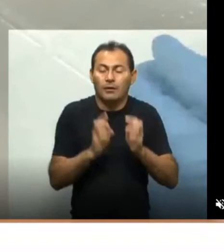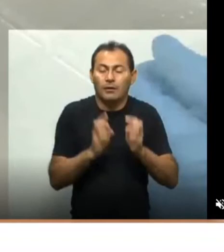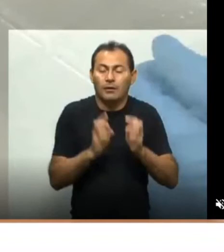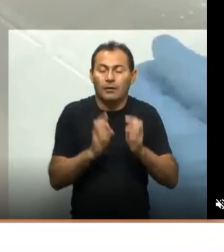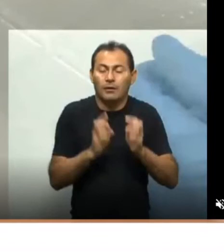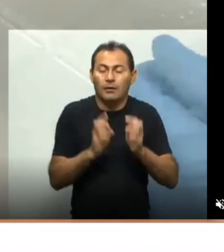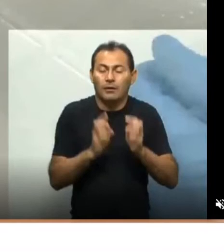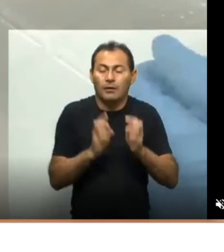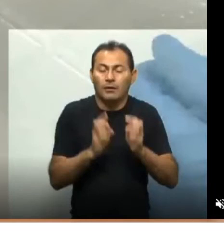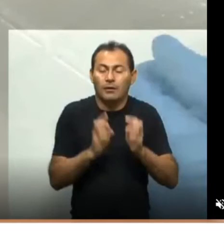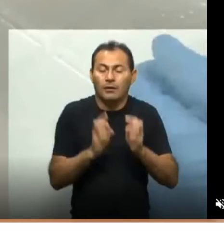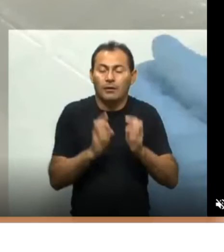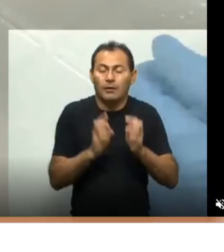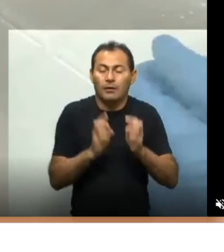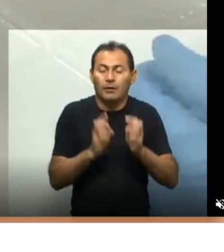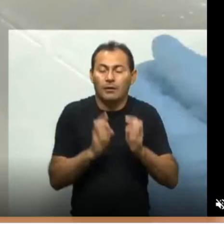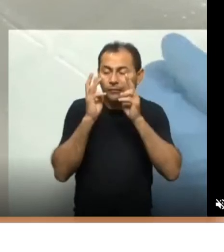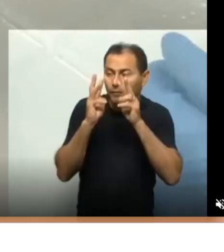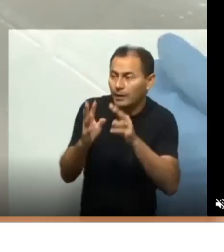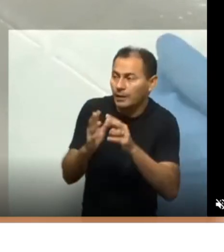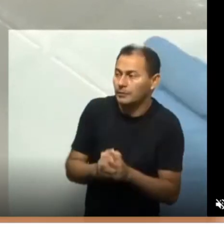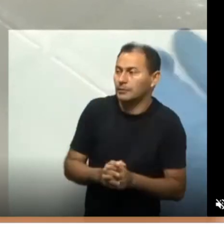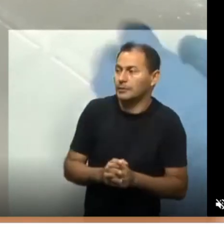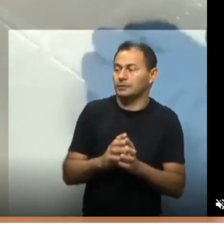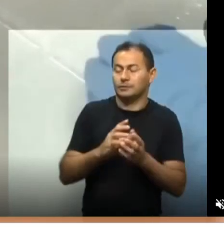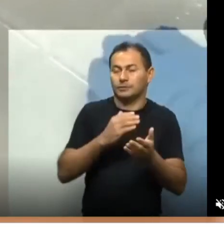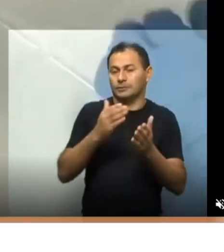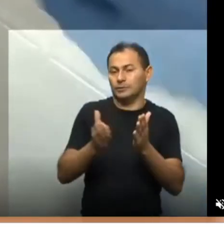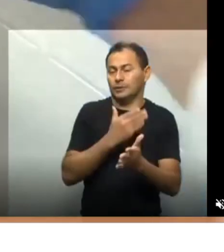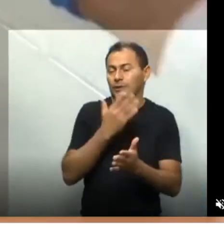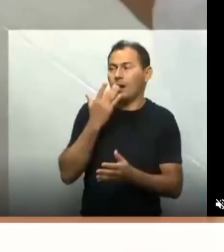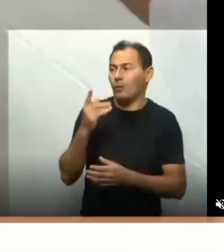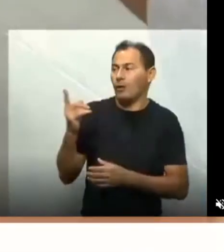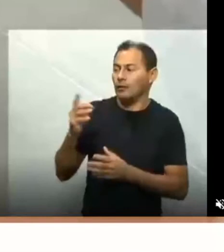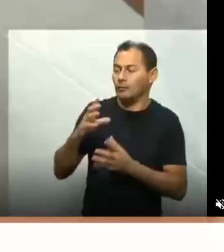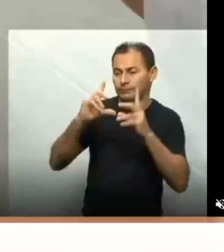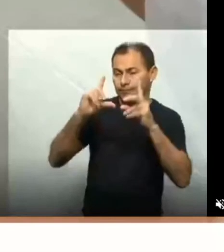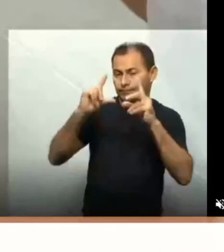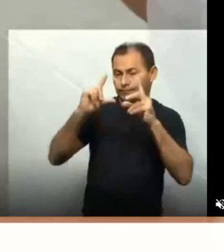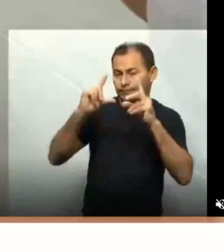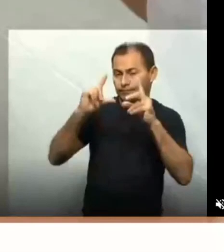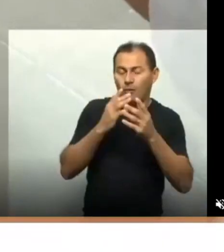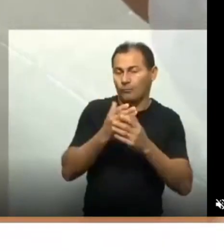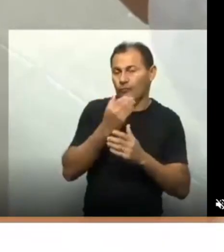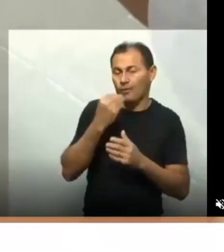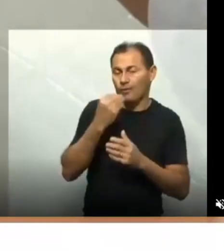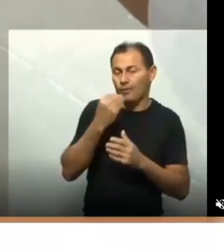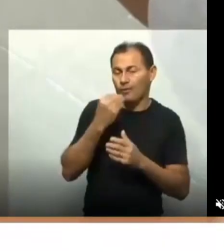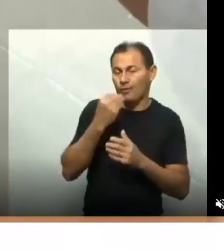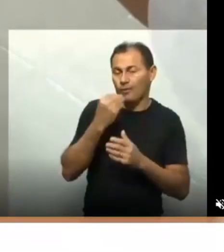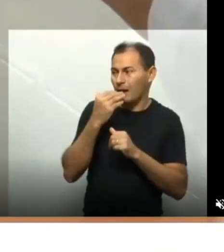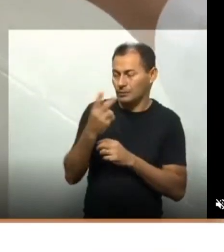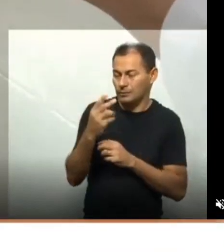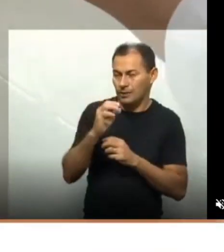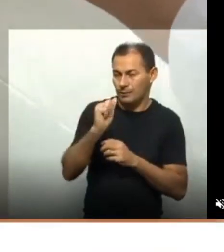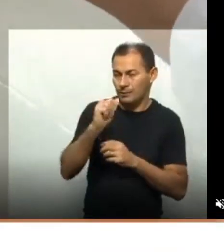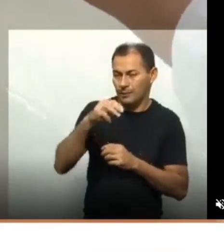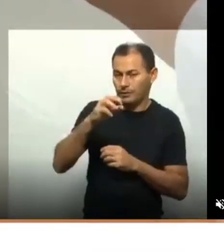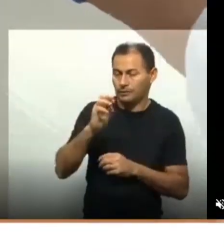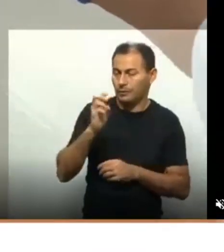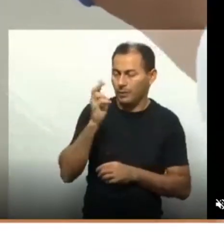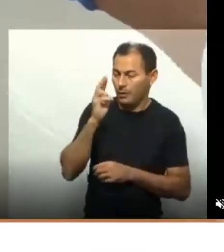transparente. Então, a gente deixa mais um pouquinho, né, para reagir mais, deixando a bancada, mas